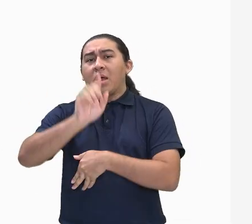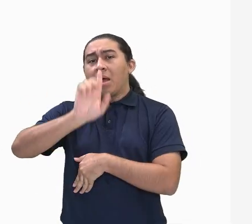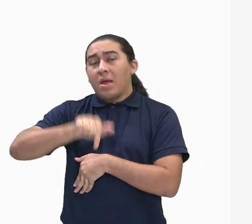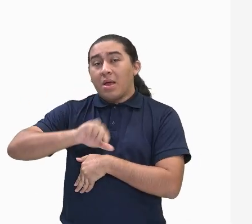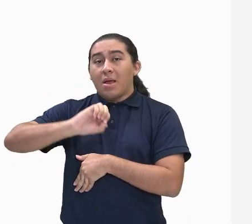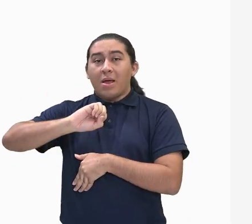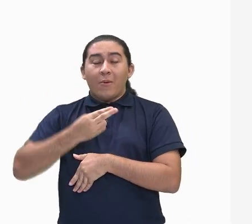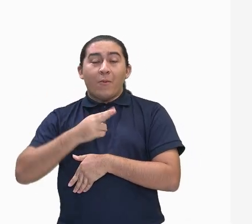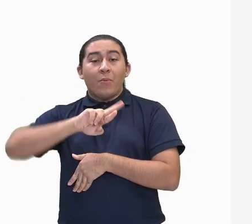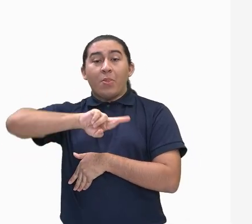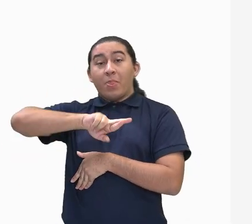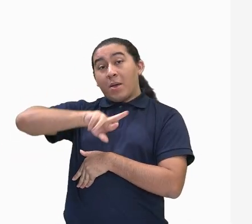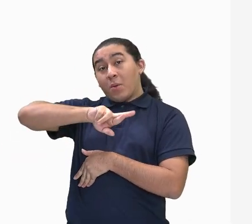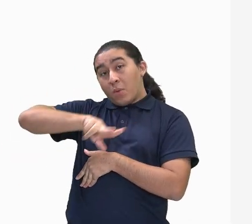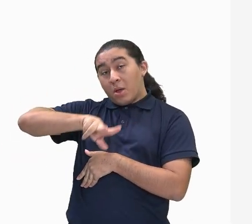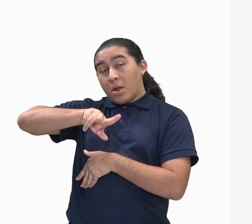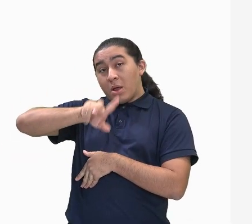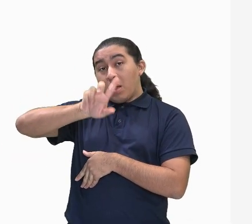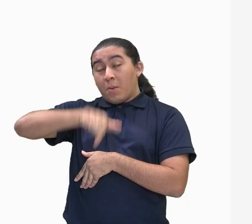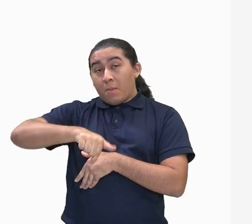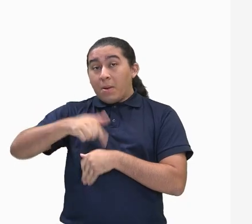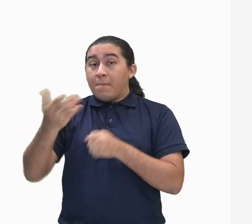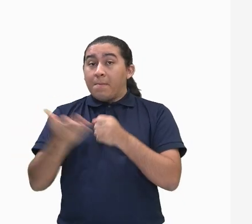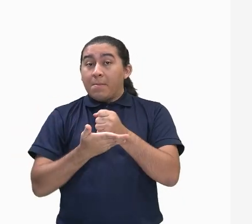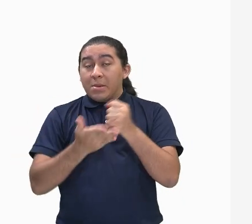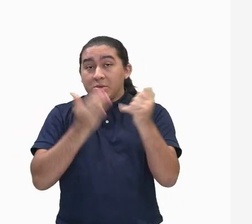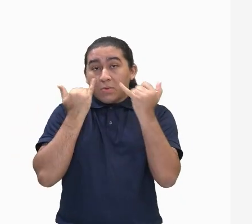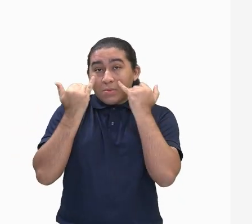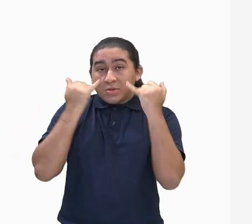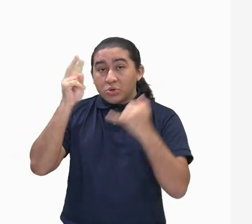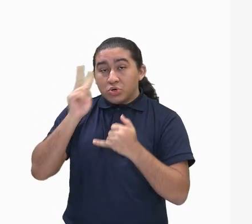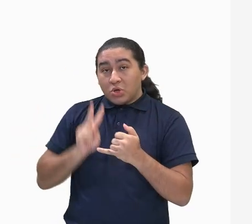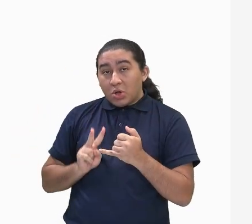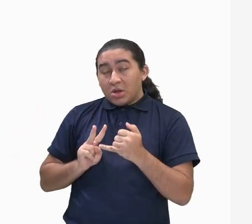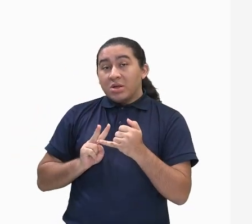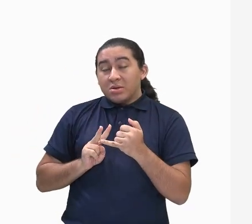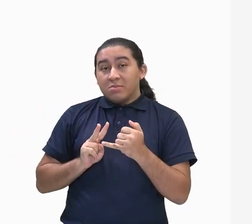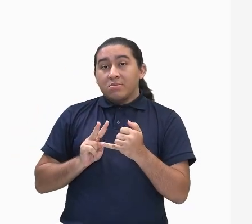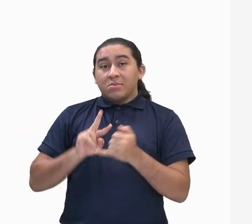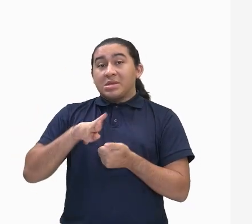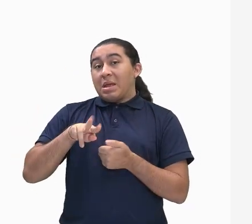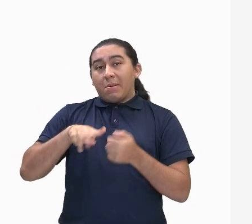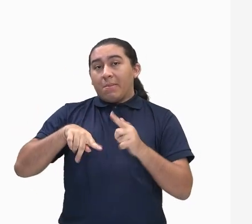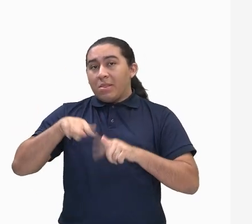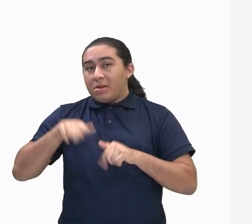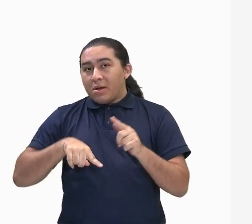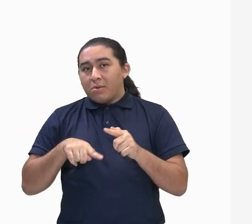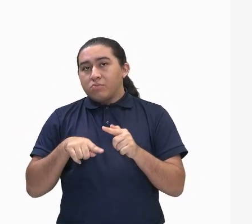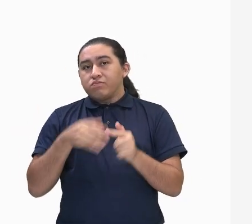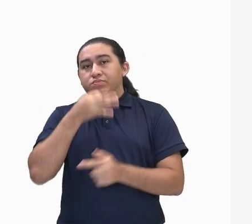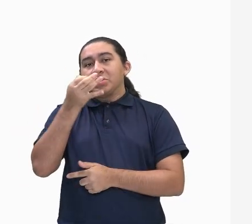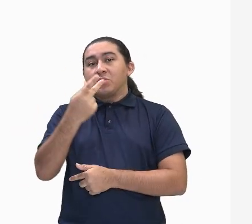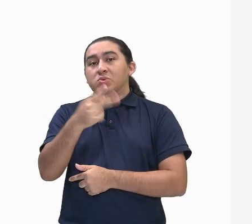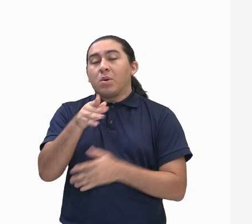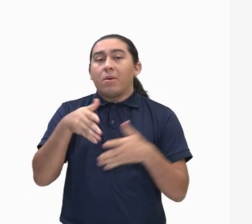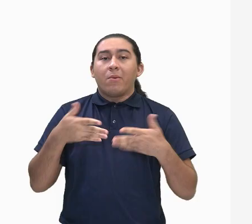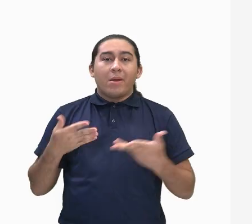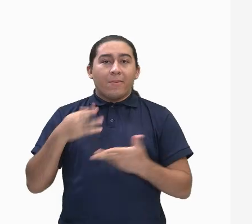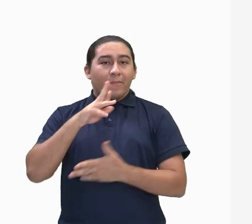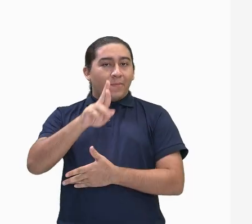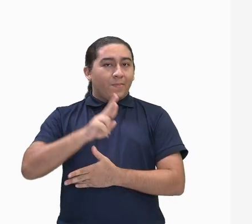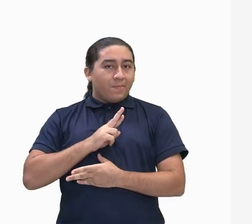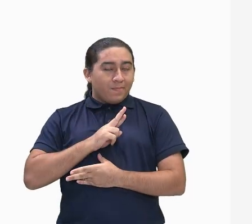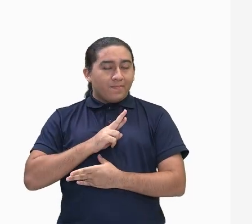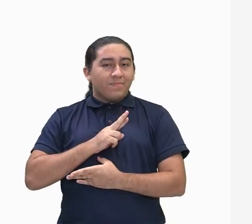é uma fonte imaterial? O que é que você acha aí, meu querido aluno? Eu tenho